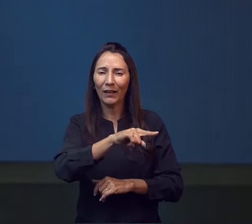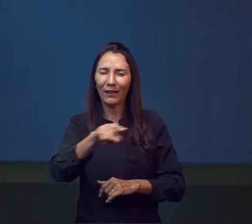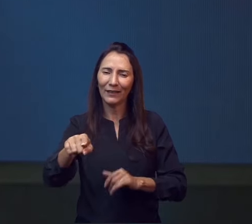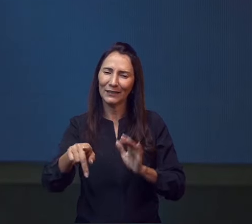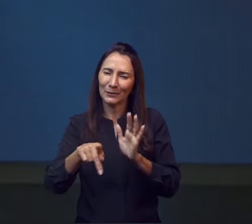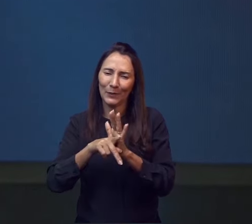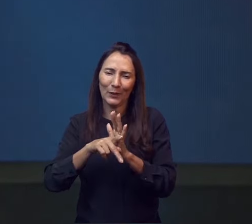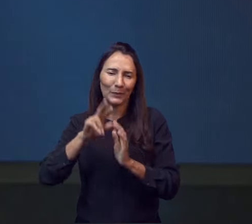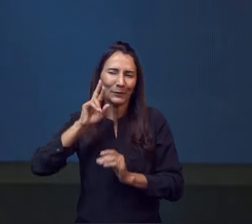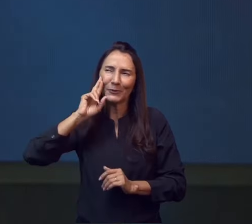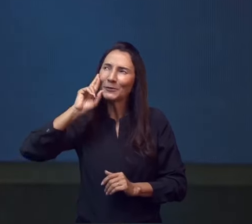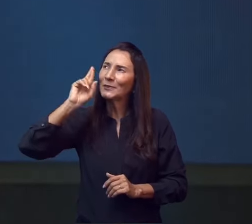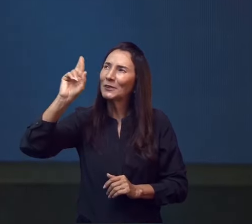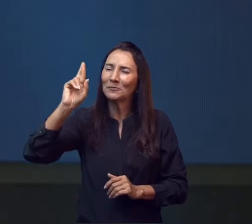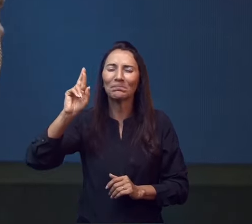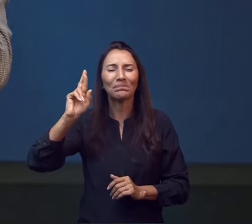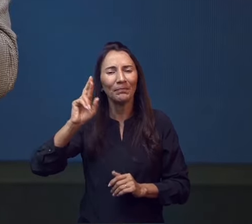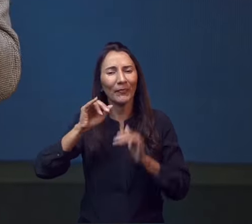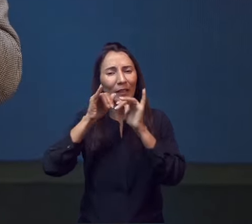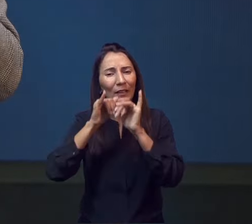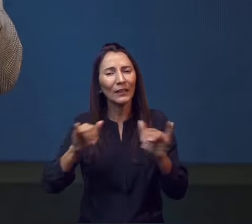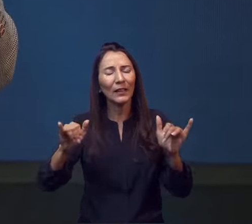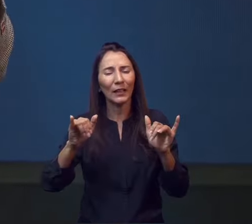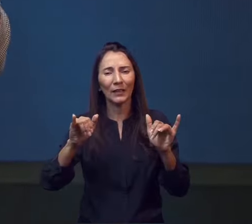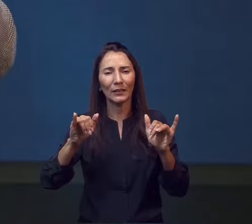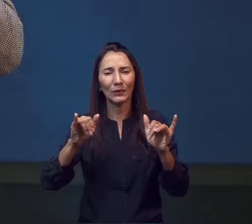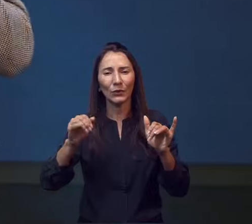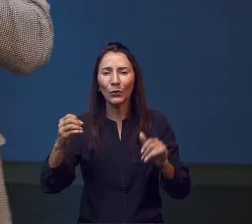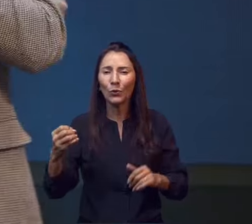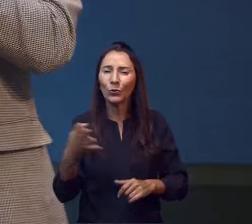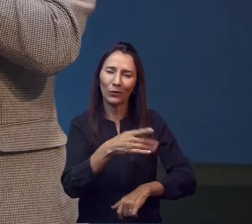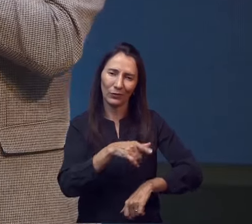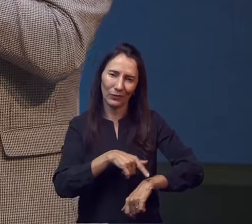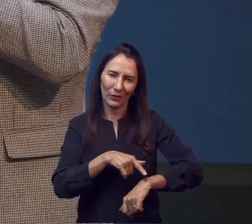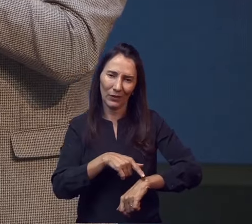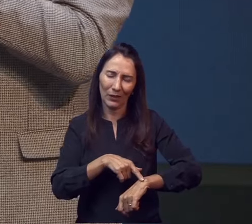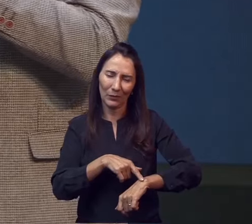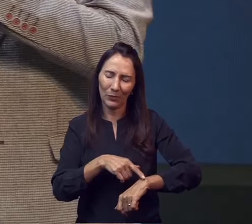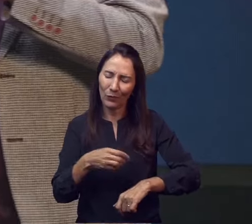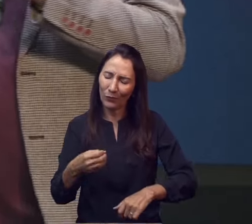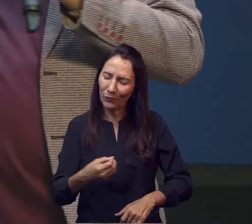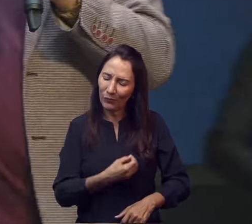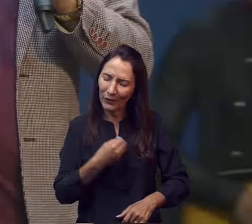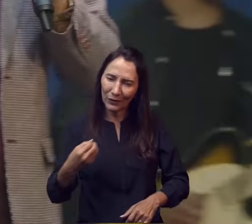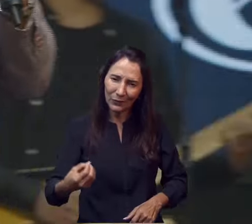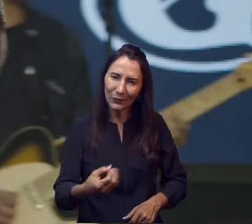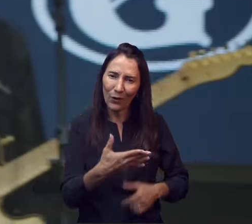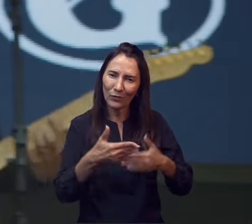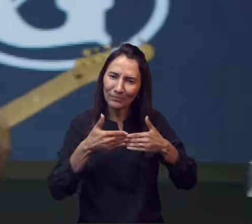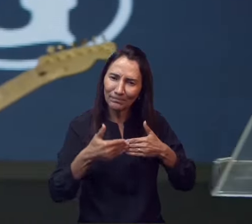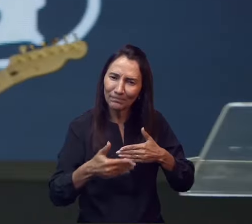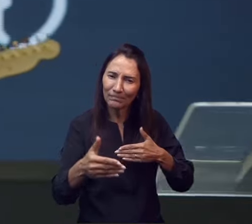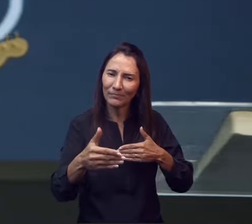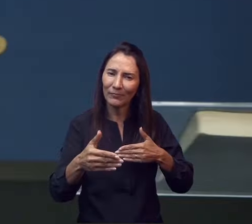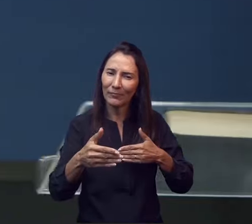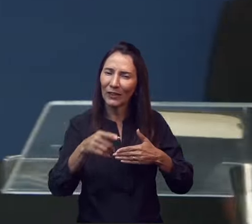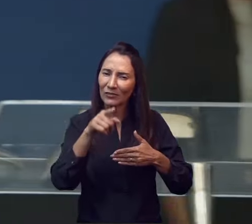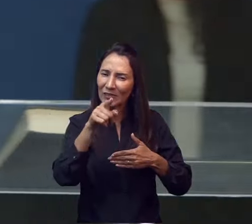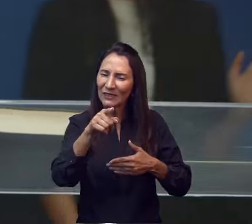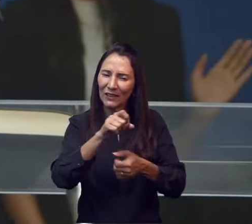eu declaro uma nova estação e um novo patamar para você eu declaro libertação